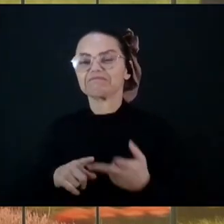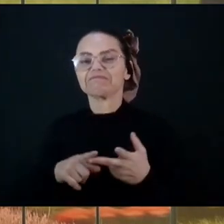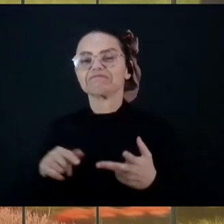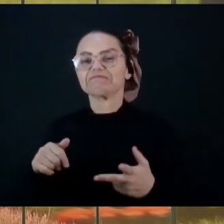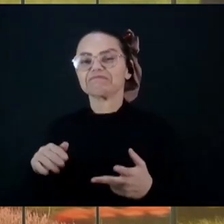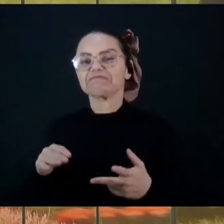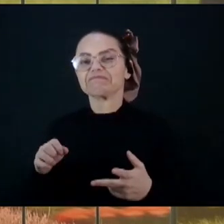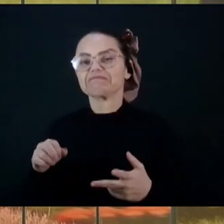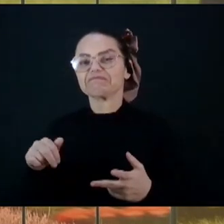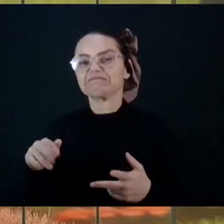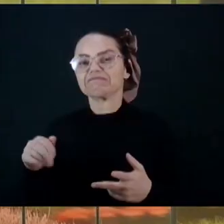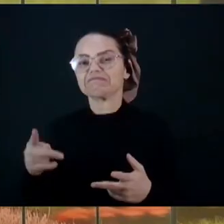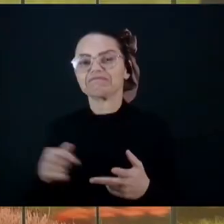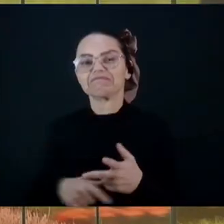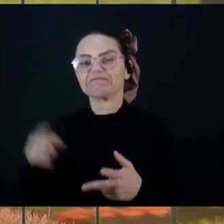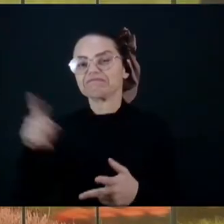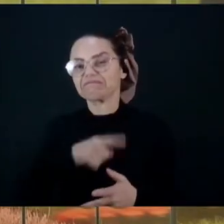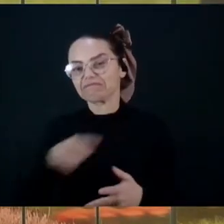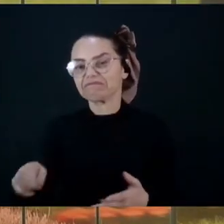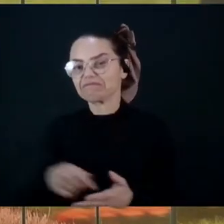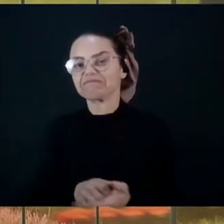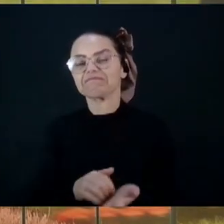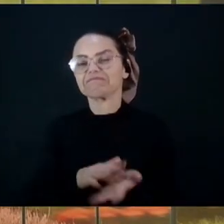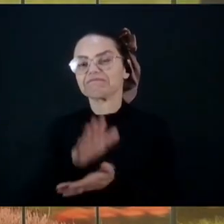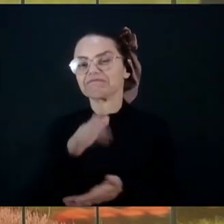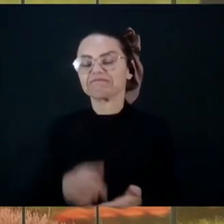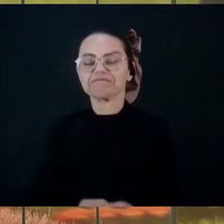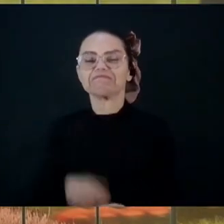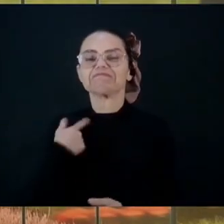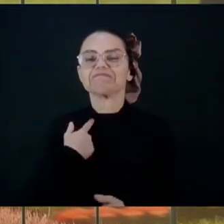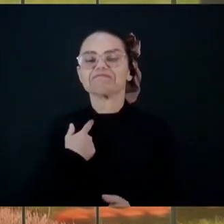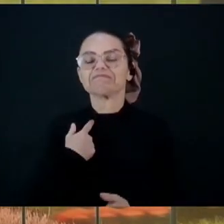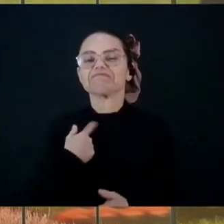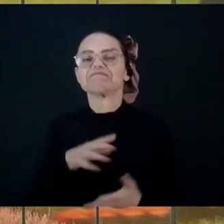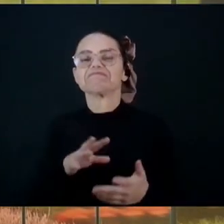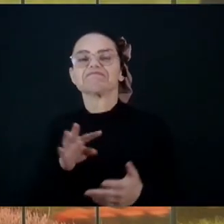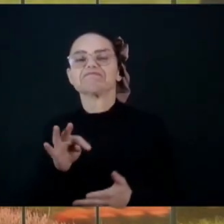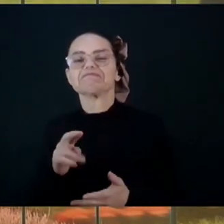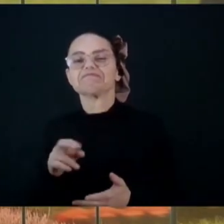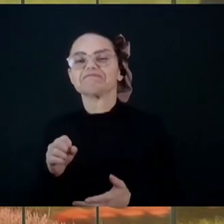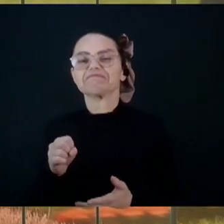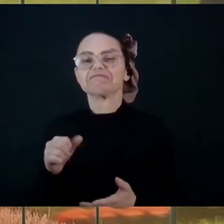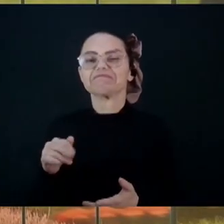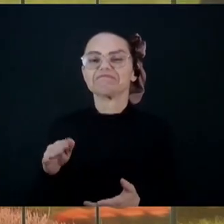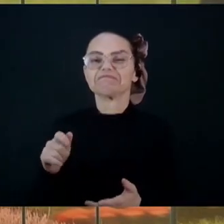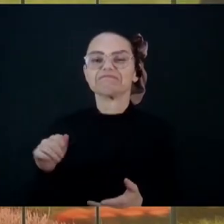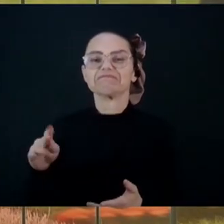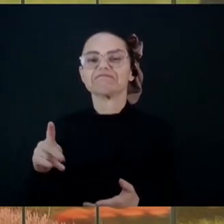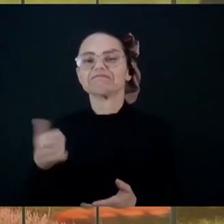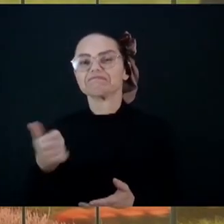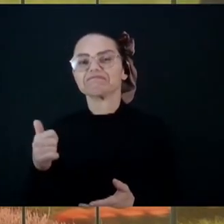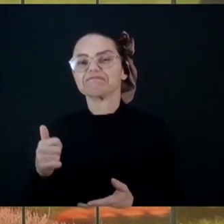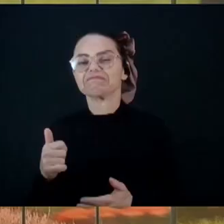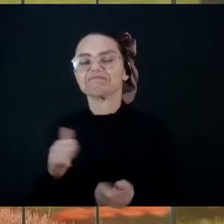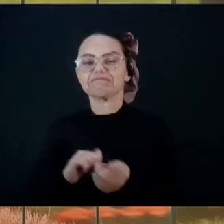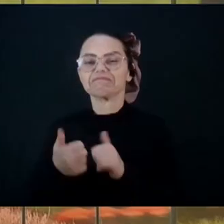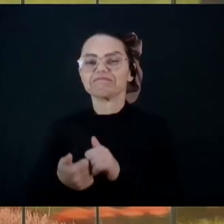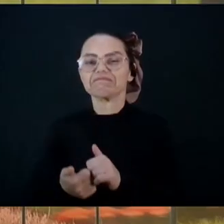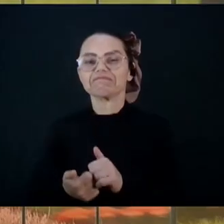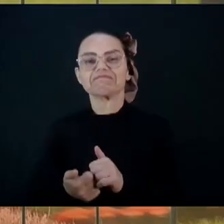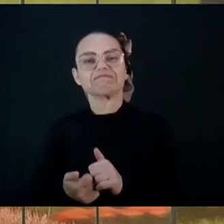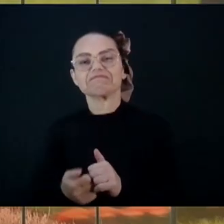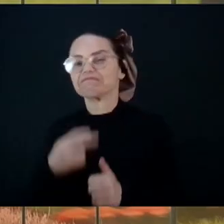estão suspensos. E por conta do transferban, os 11 atletas que chegaram à Ponte não vão